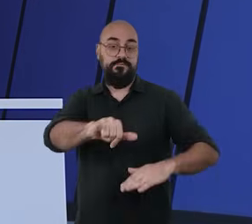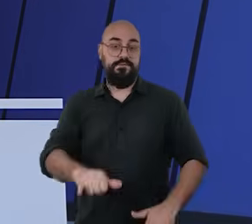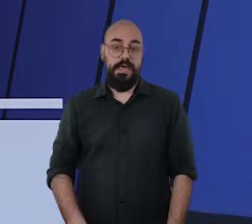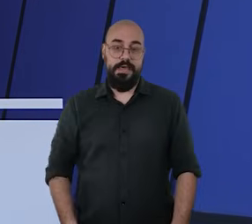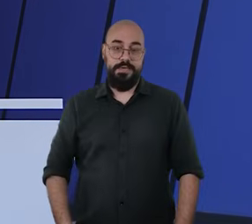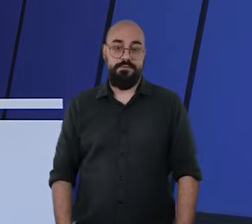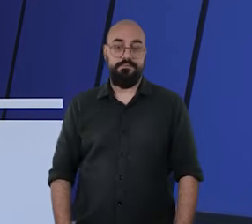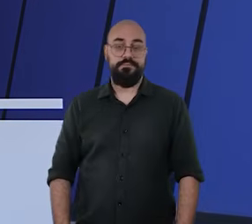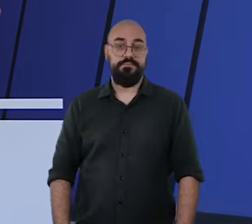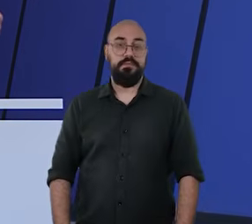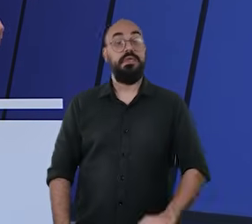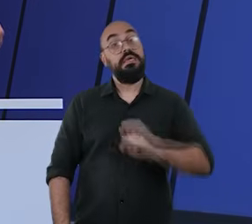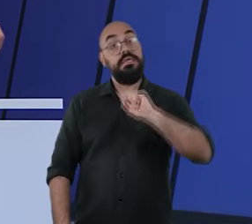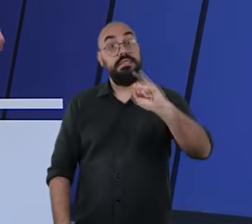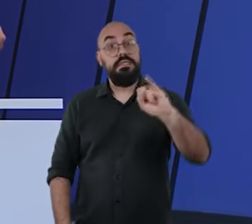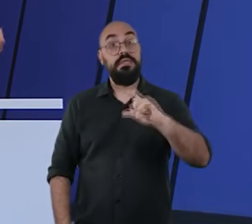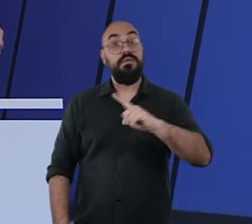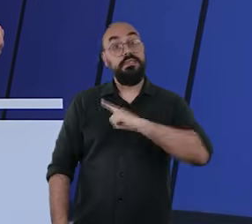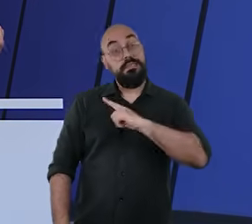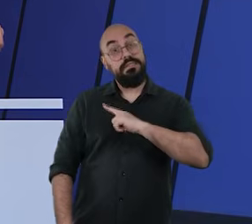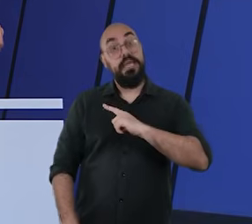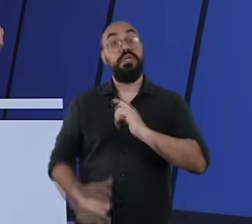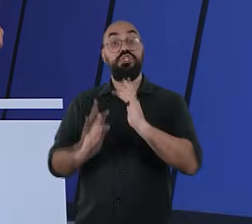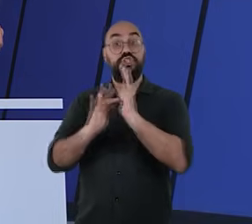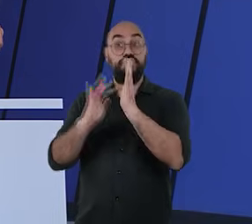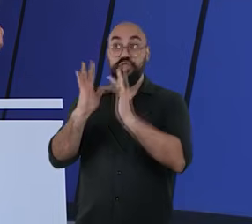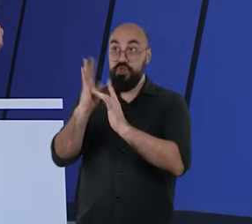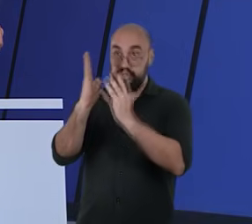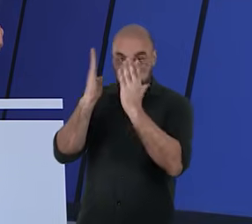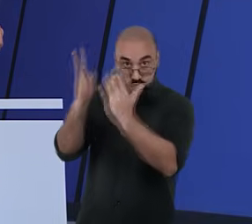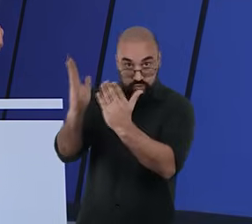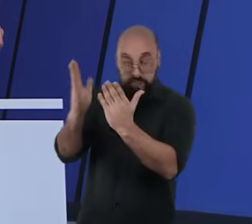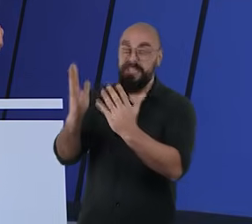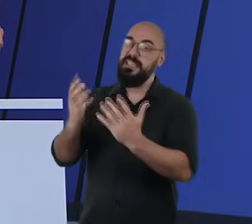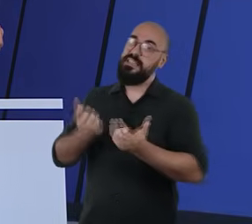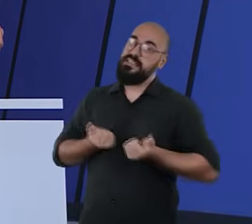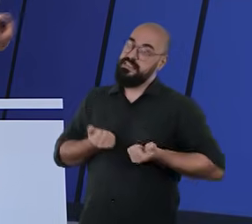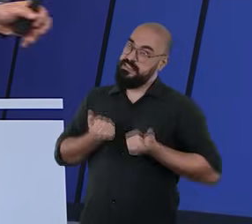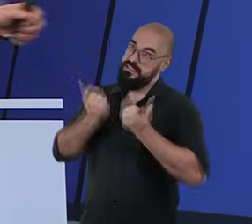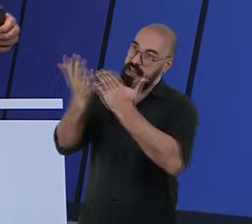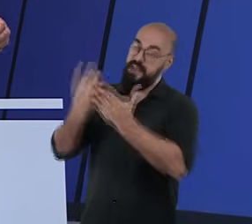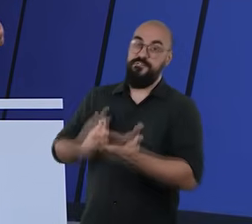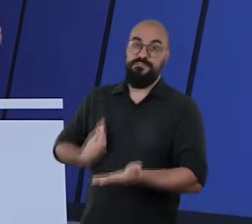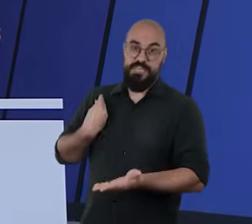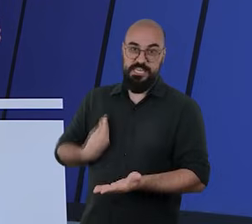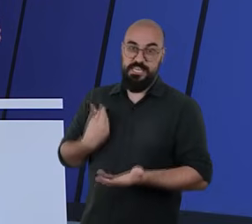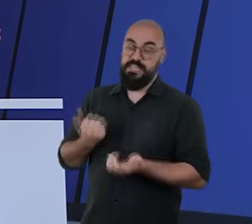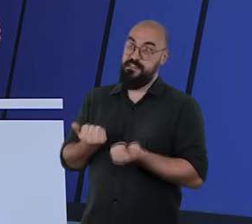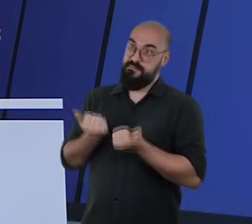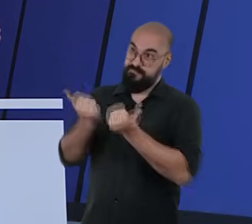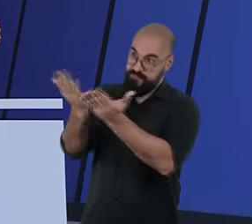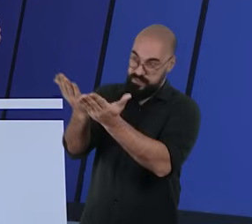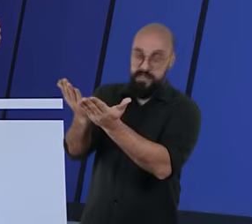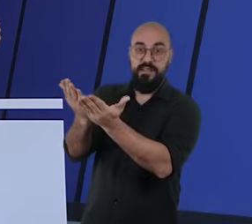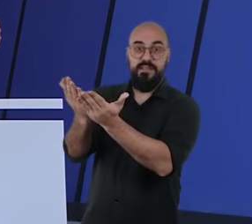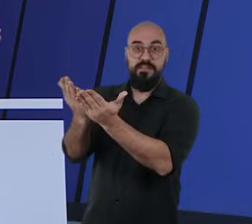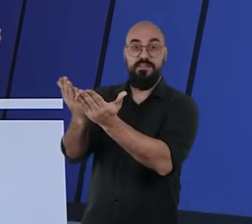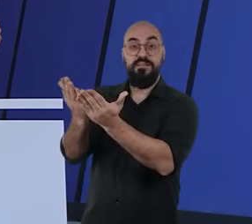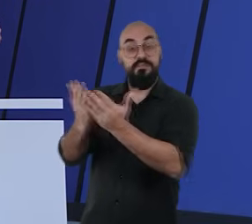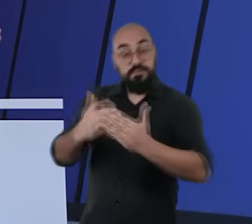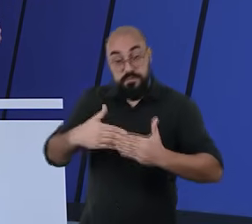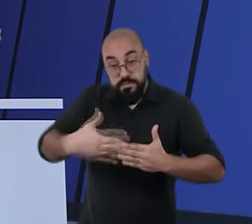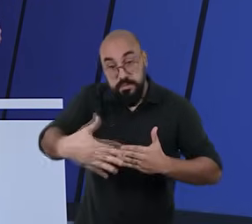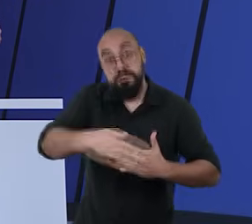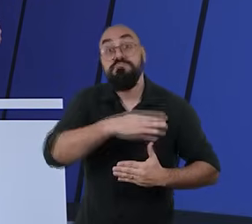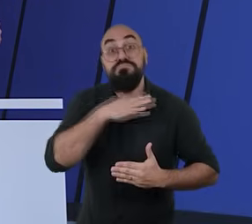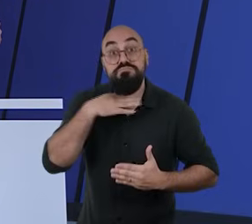hoje crê em Jesus, entregar a sua vida nas mãos dele, você pode passar pela morte, mas a certeza da